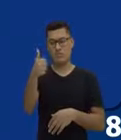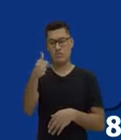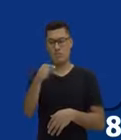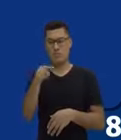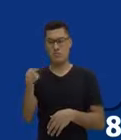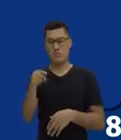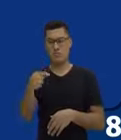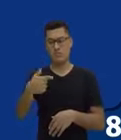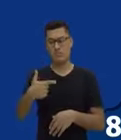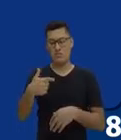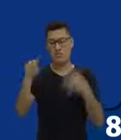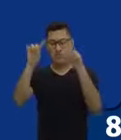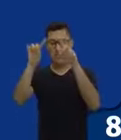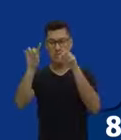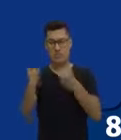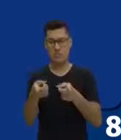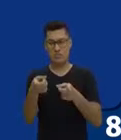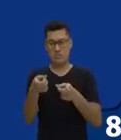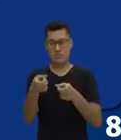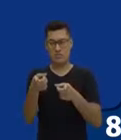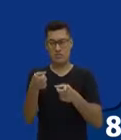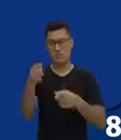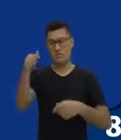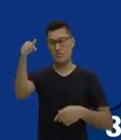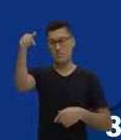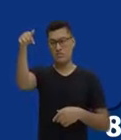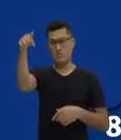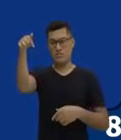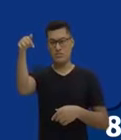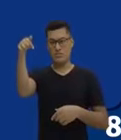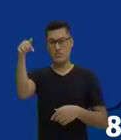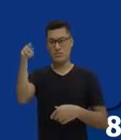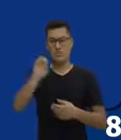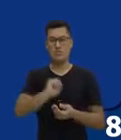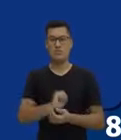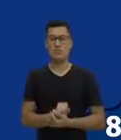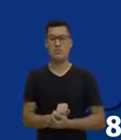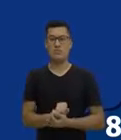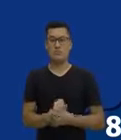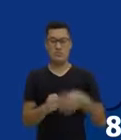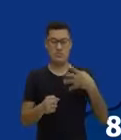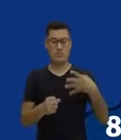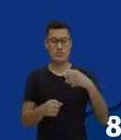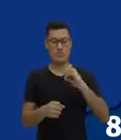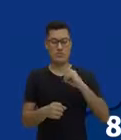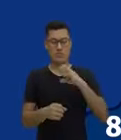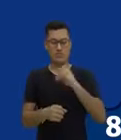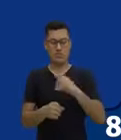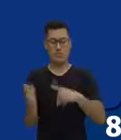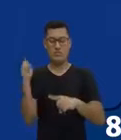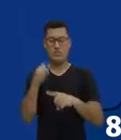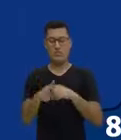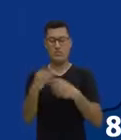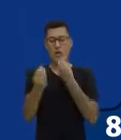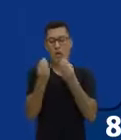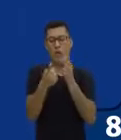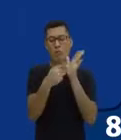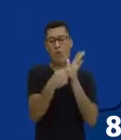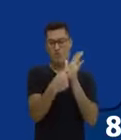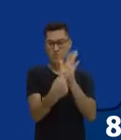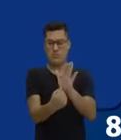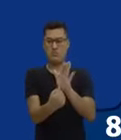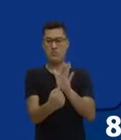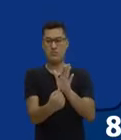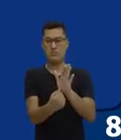7 vezes. 7 vezes, que vai ser 400 vezes. Aí o Fernando acabou de mostrar como fazer isso aqui. 1